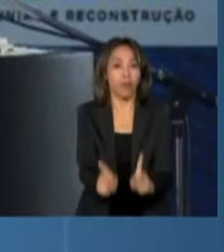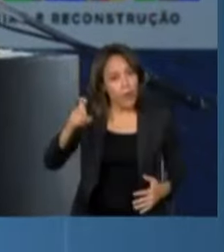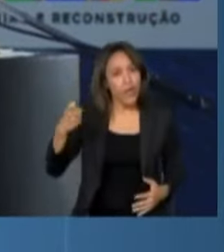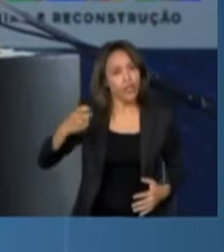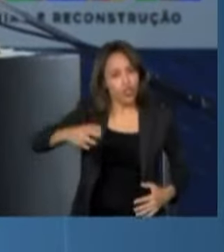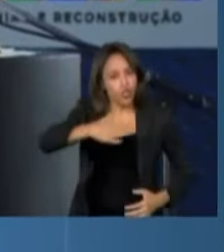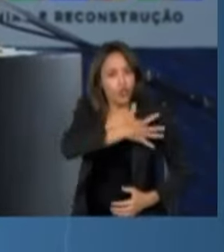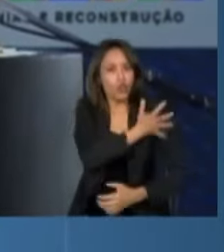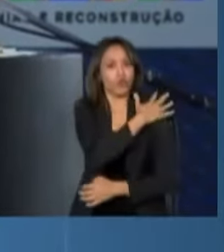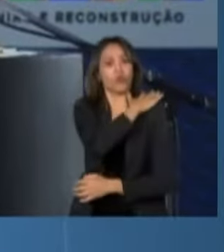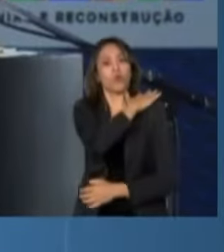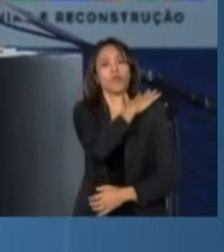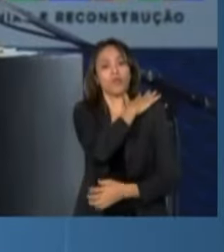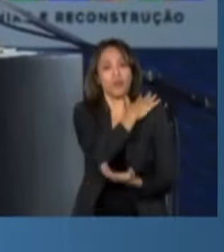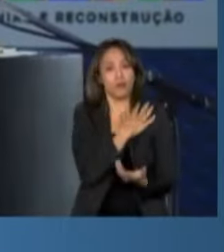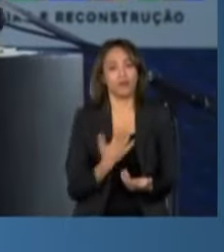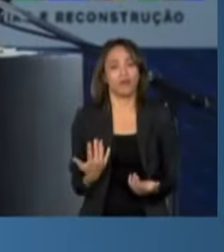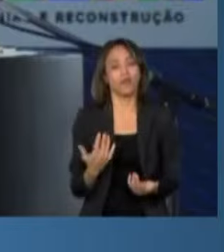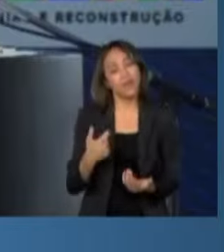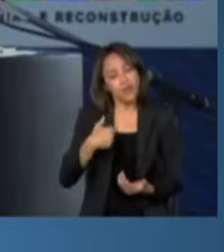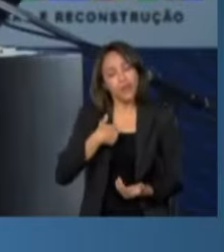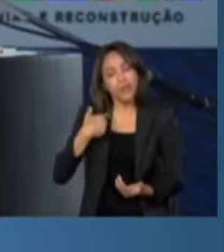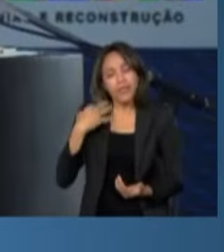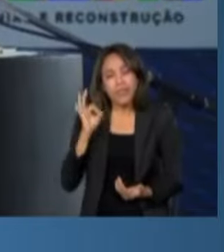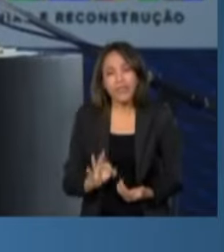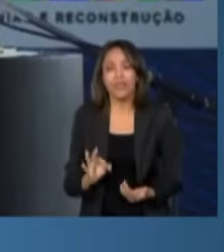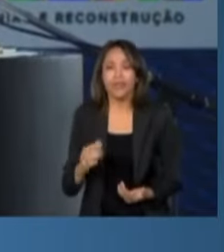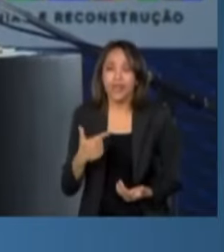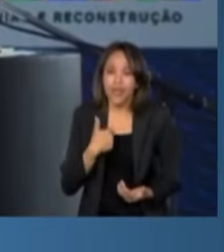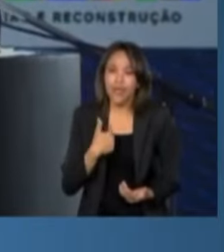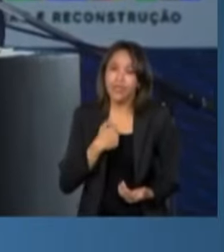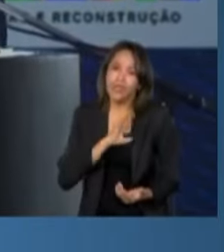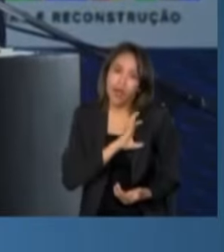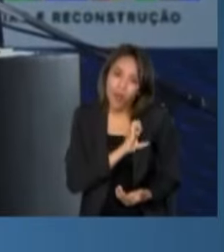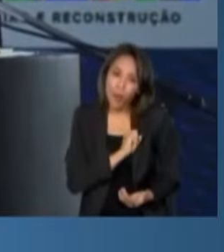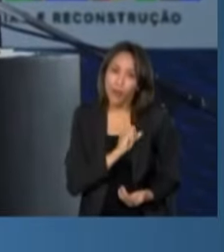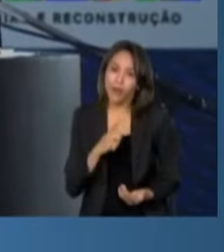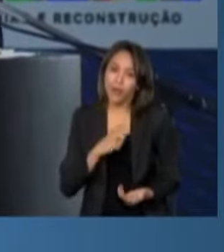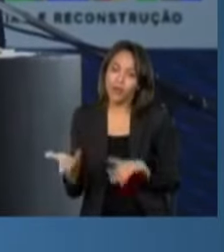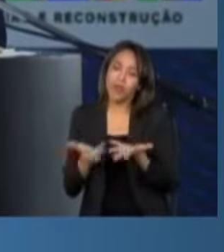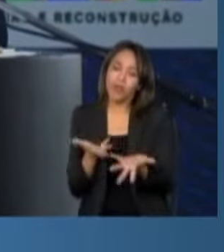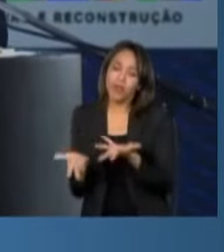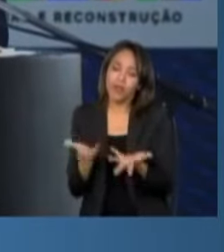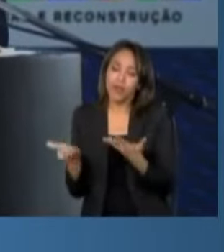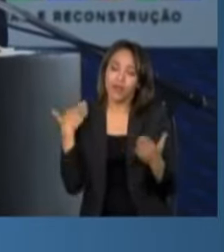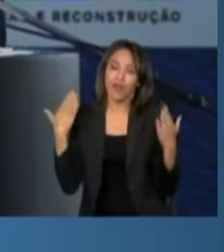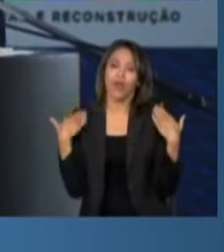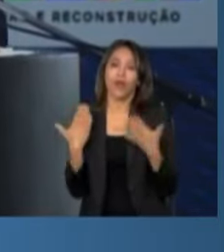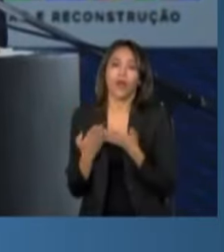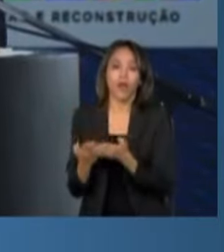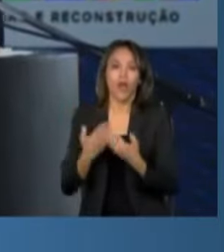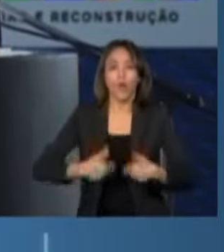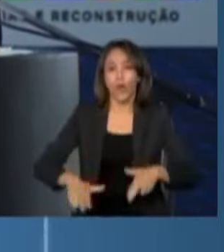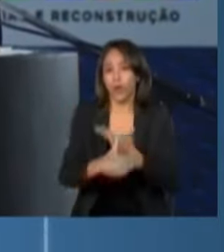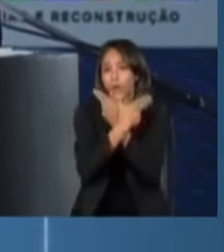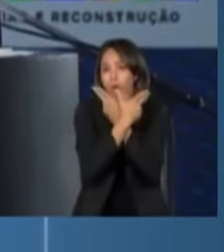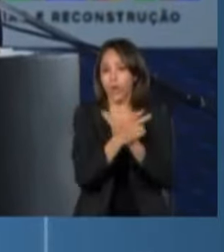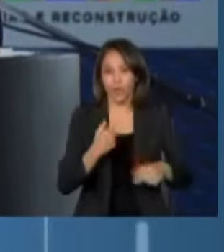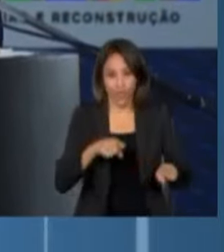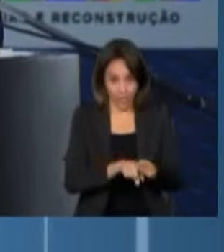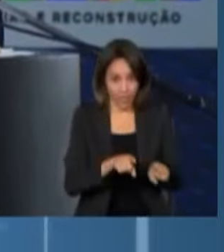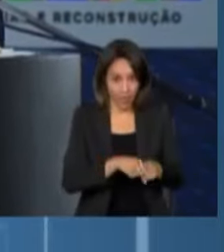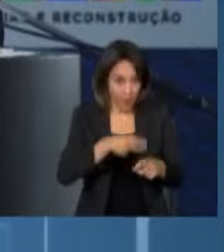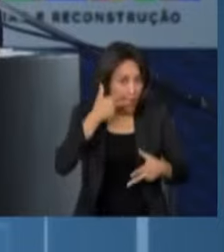a primeira agenda do presidente da República foi exatamente com os comandantes das três forças. Porque